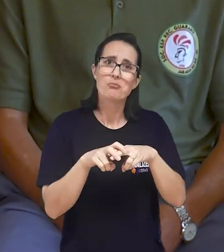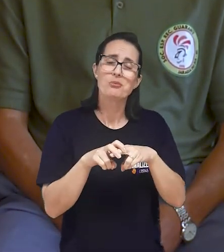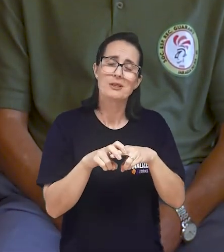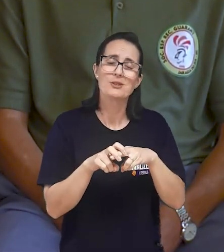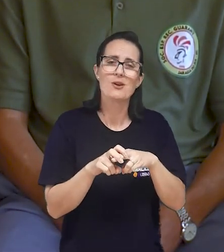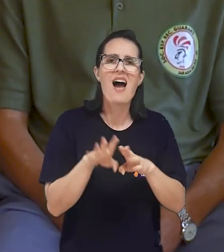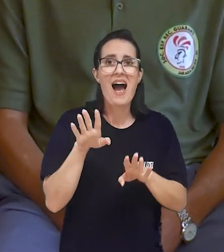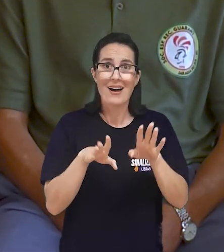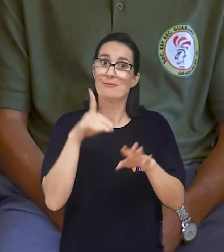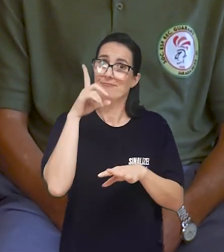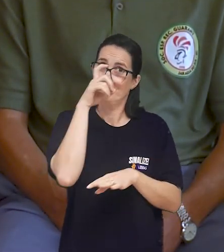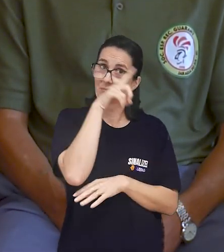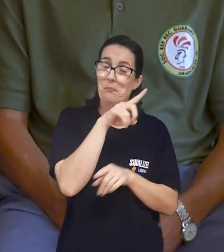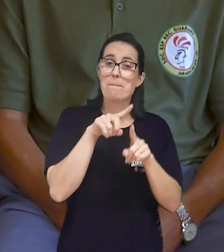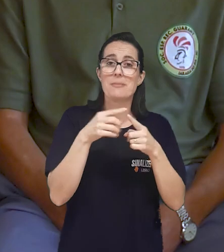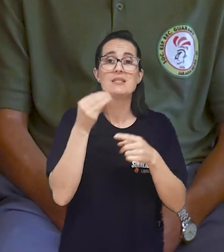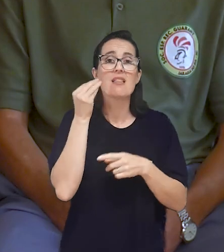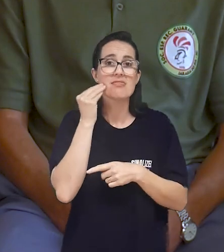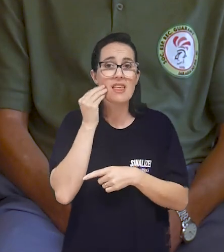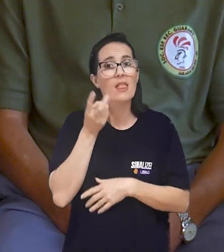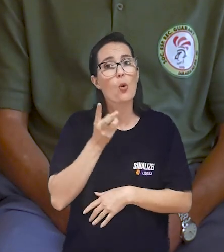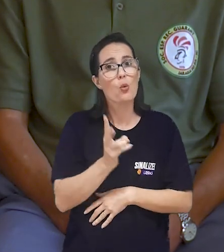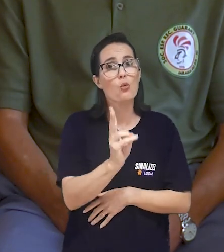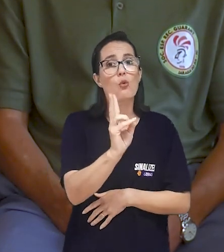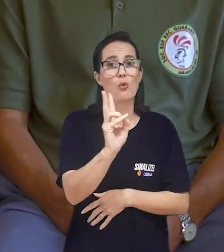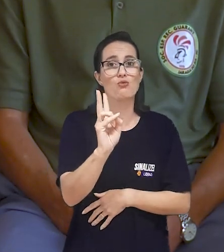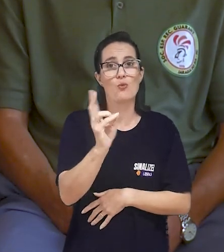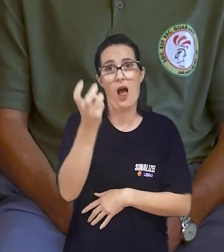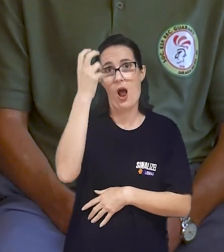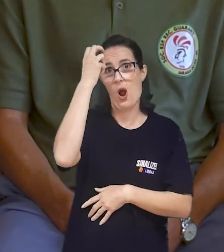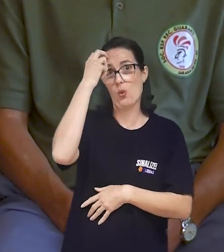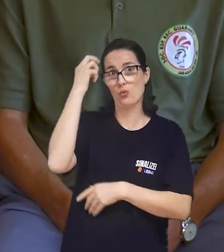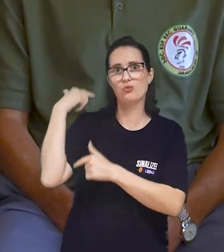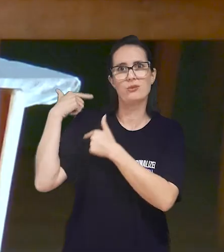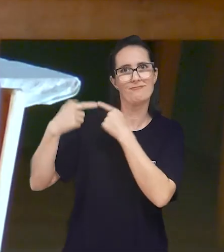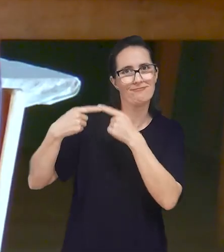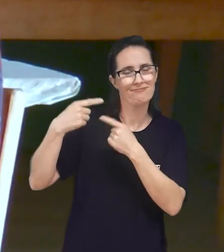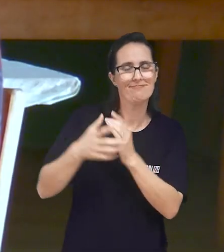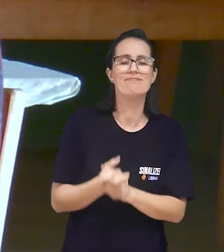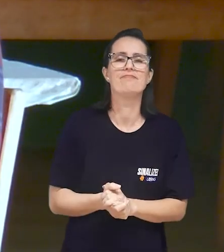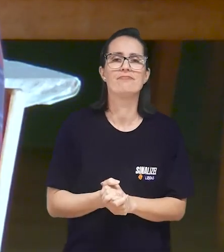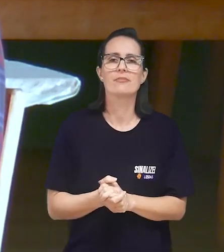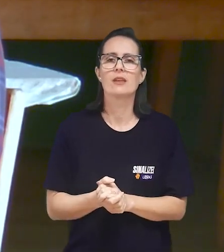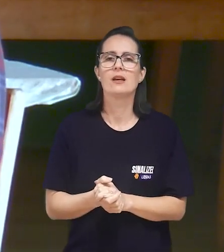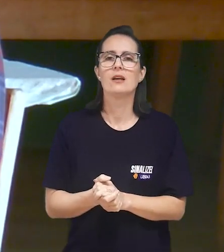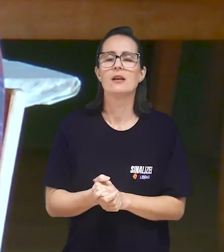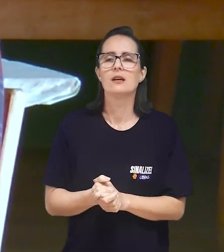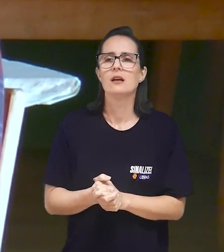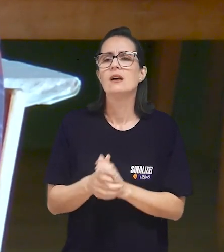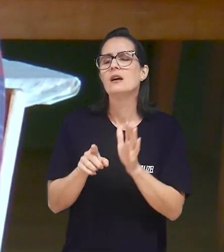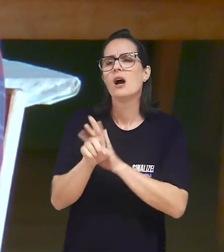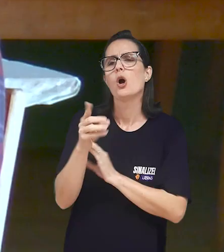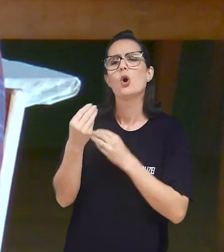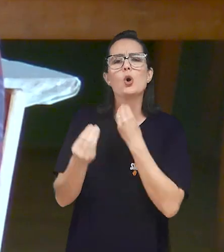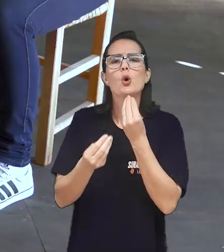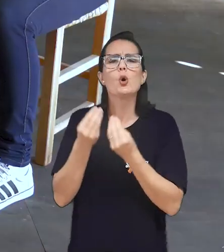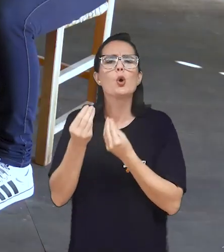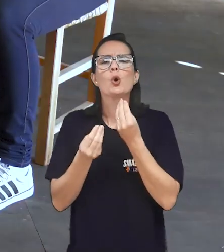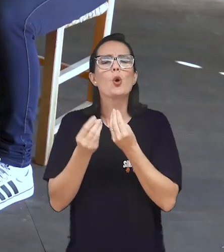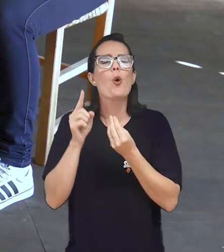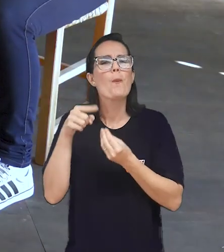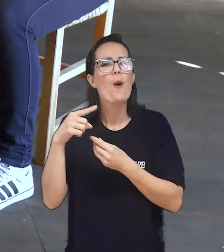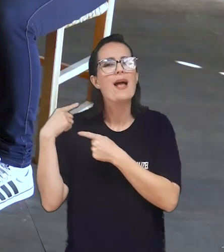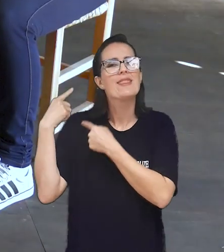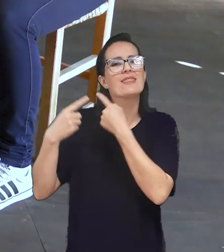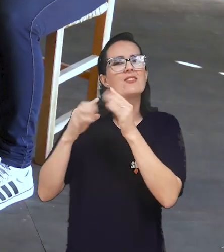às vezes difícil, mas a gente tenta manter para que isso não morra, né? E Dirceu, como que é a tradição das festas de